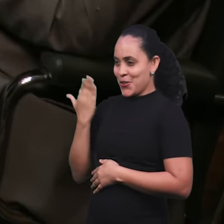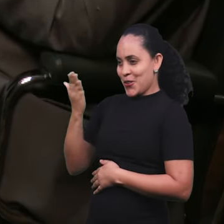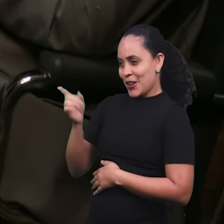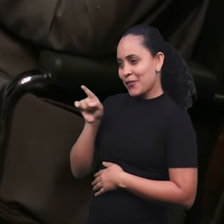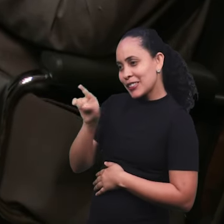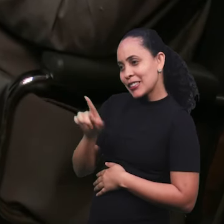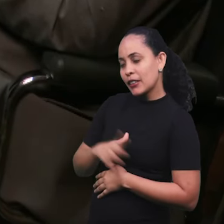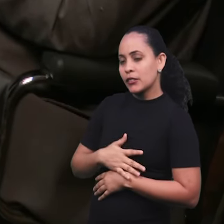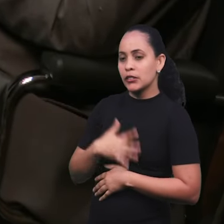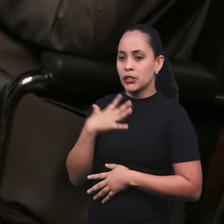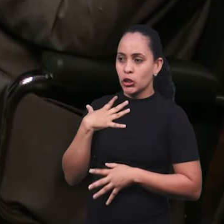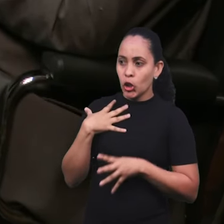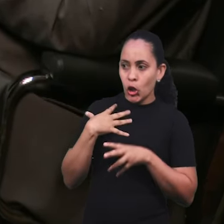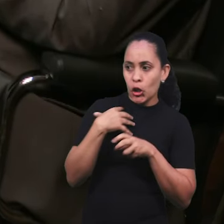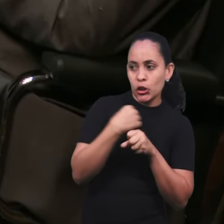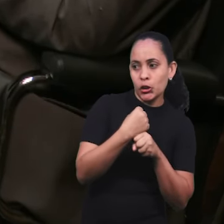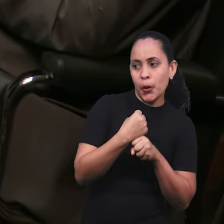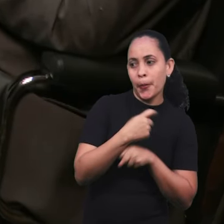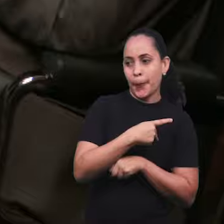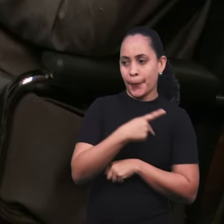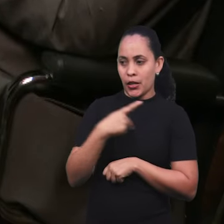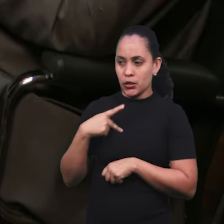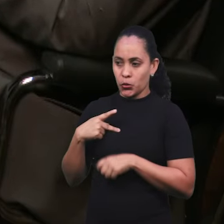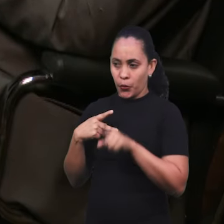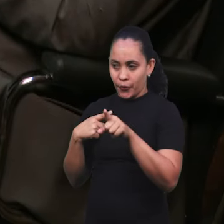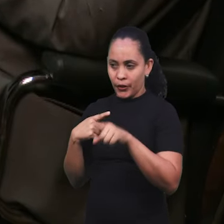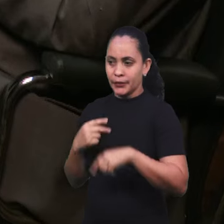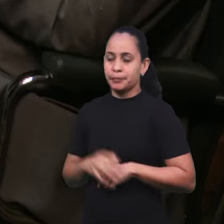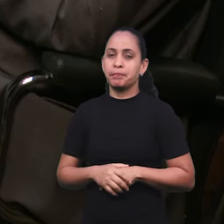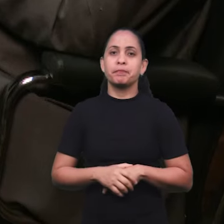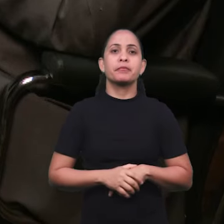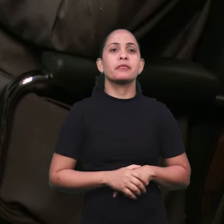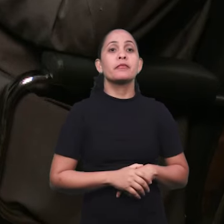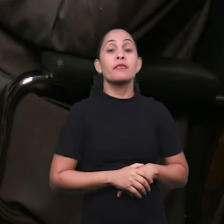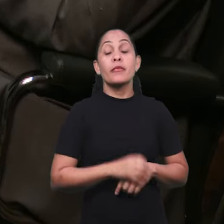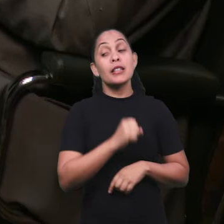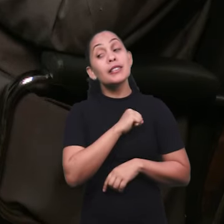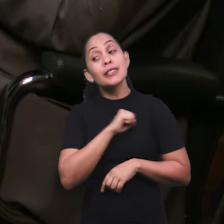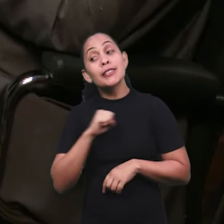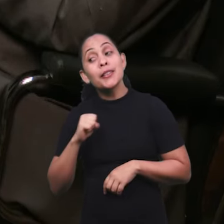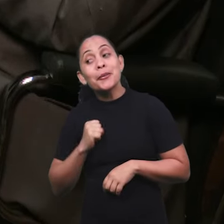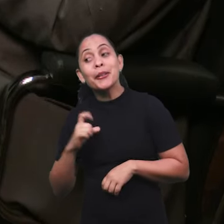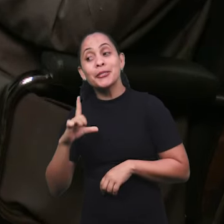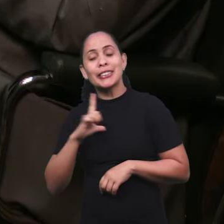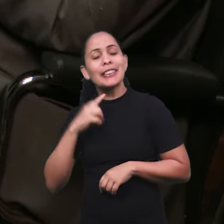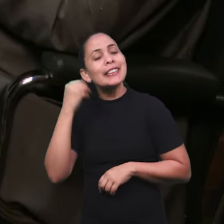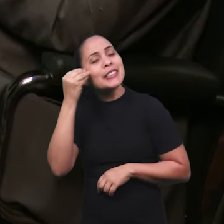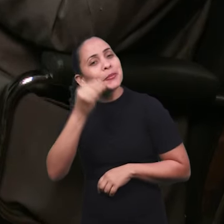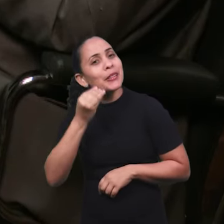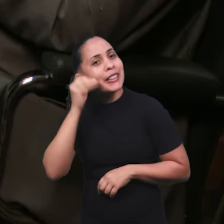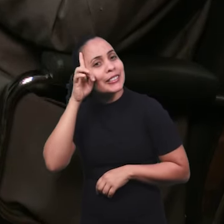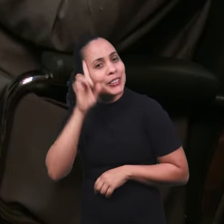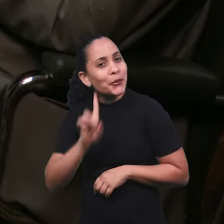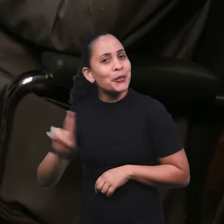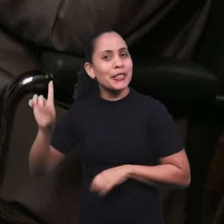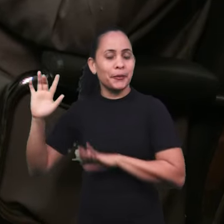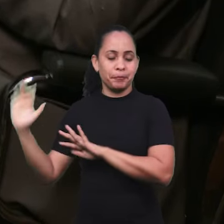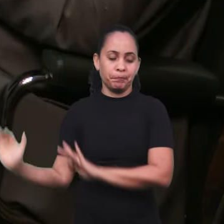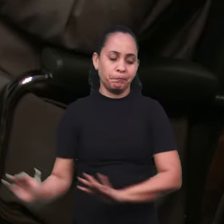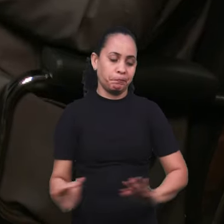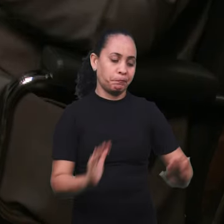Então vamos lá, Wallace. Depois dessa introdução que o Peixoto fez, Samuel então tem a sua experiência com o